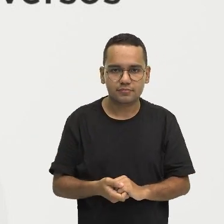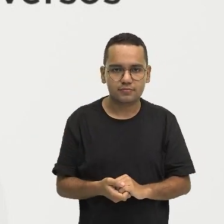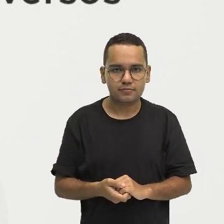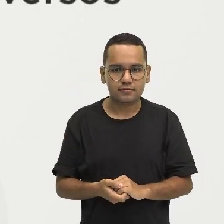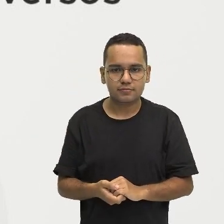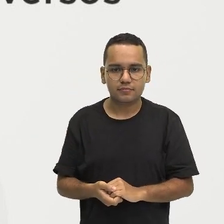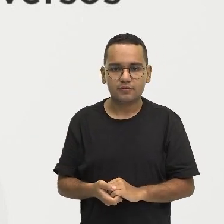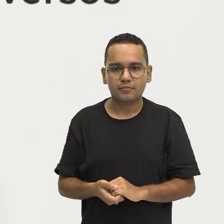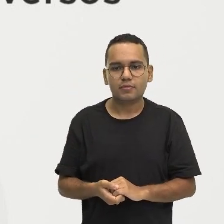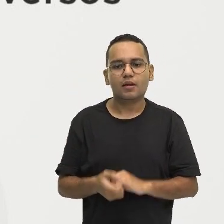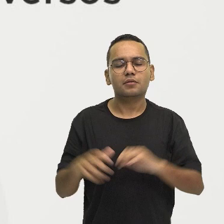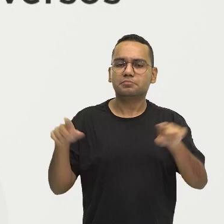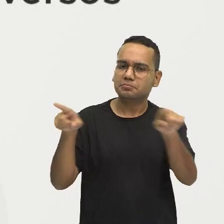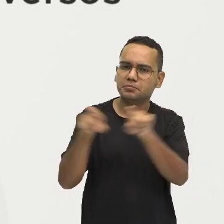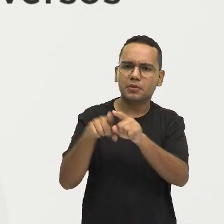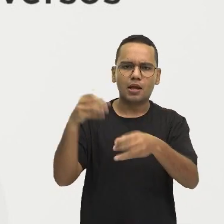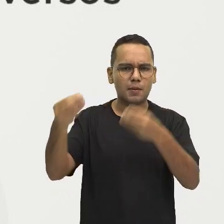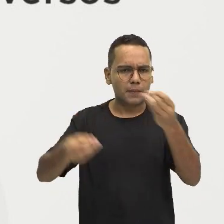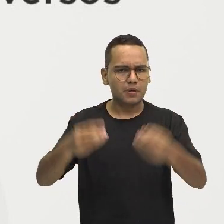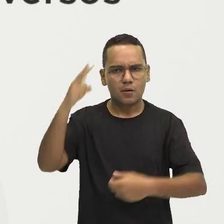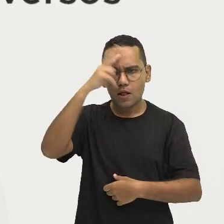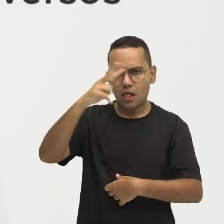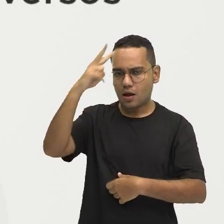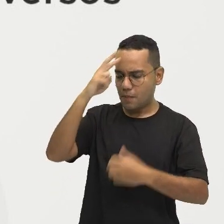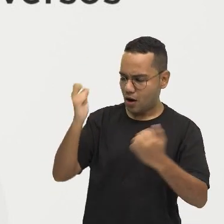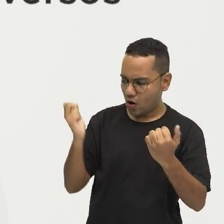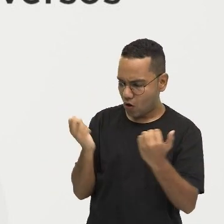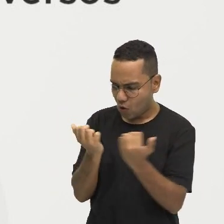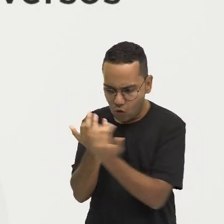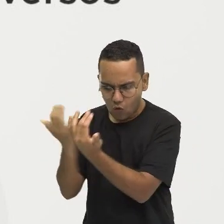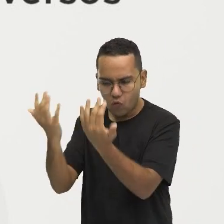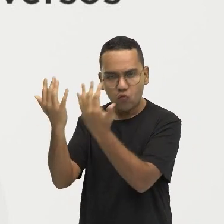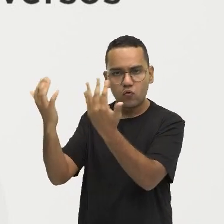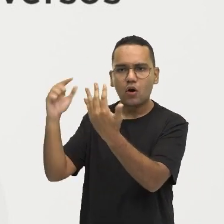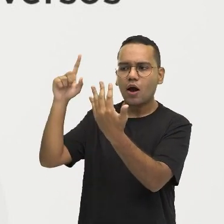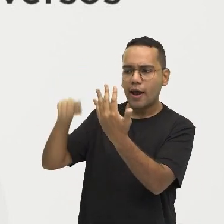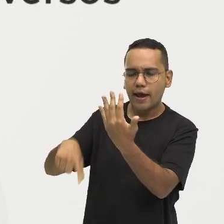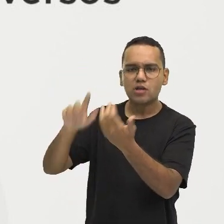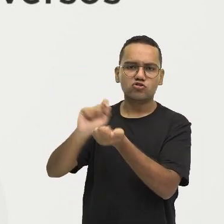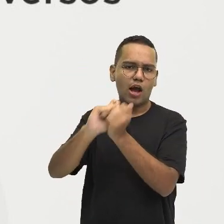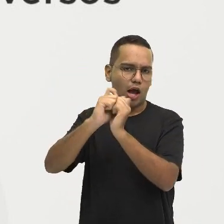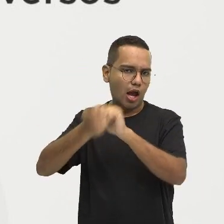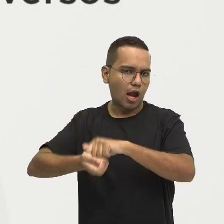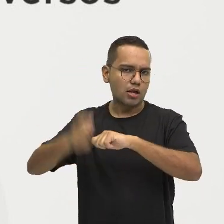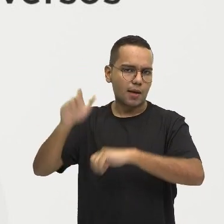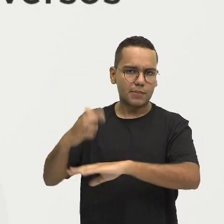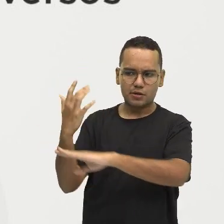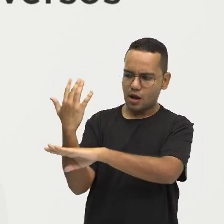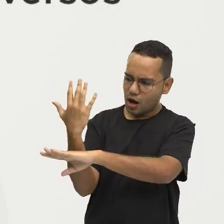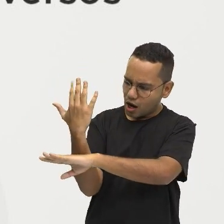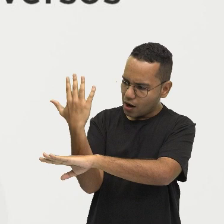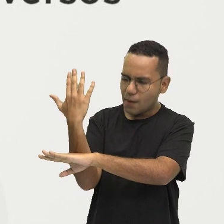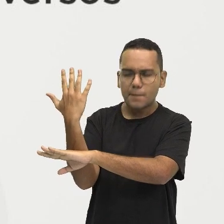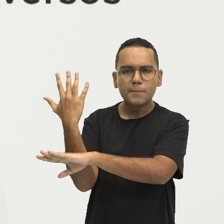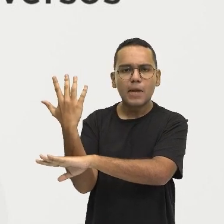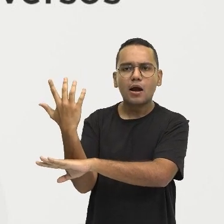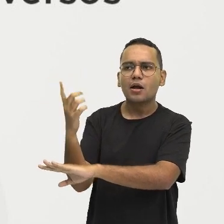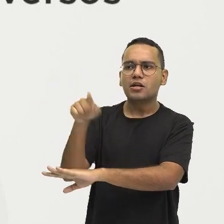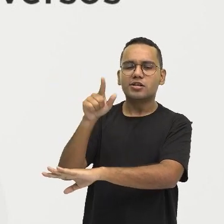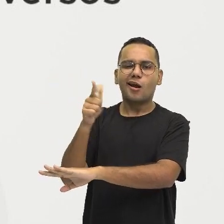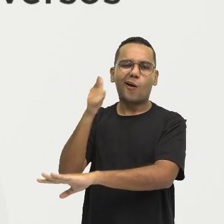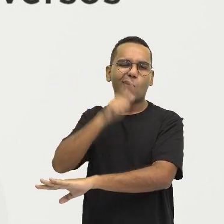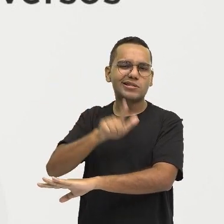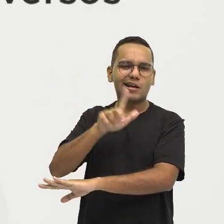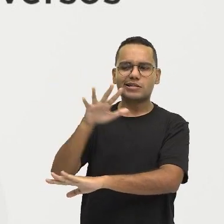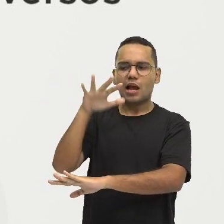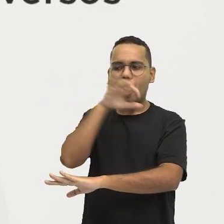o fogo no cerrado, né? Apesar de ele acontecer, essas plantas já estão adaptadas, então ele tem um rápido poder de